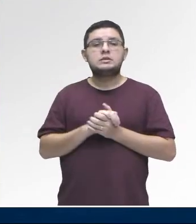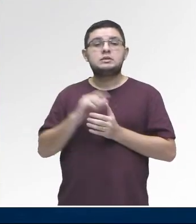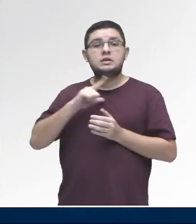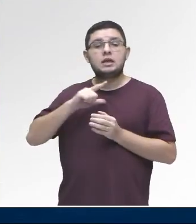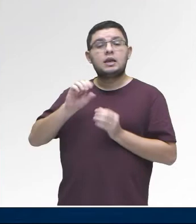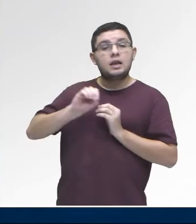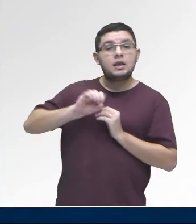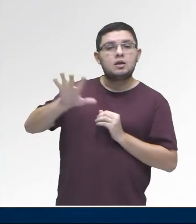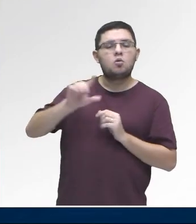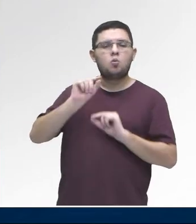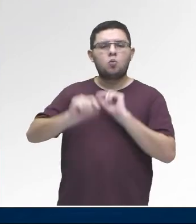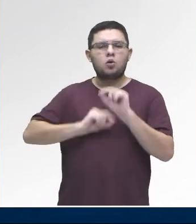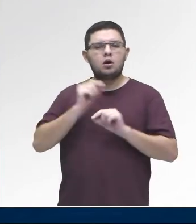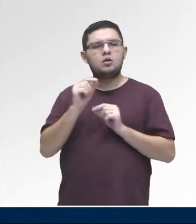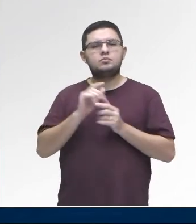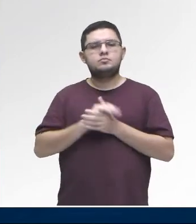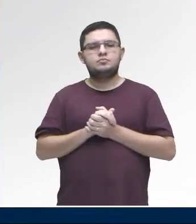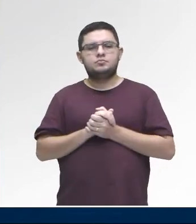ânion